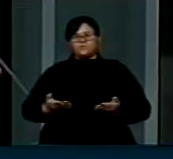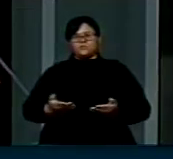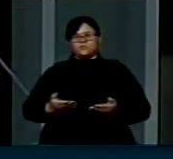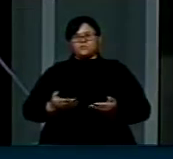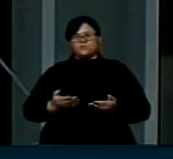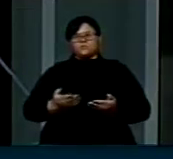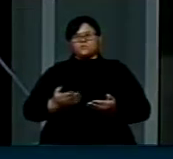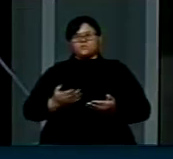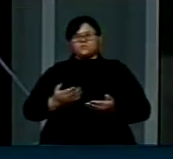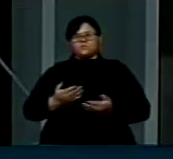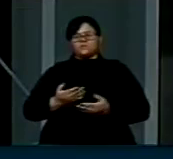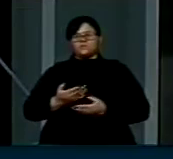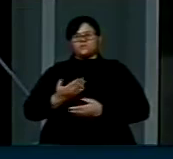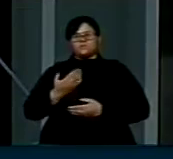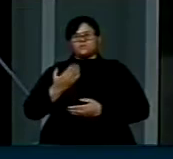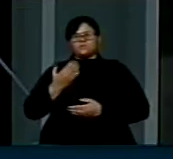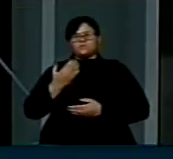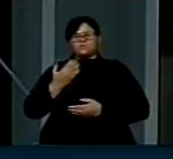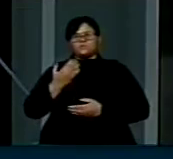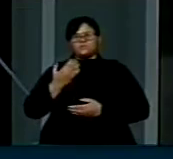na última década,